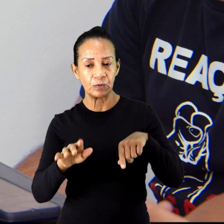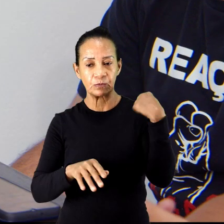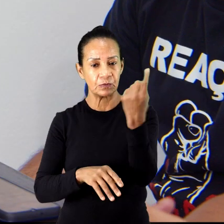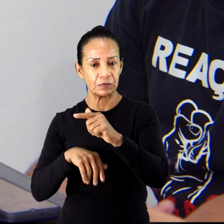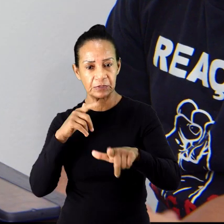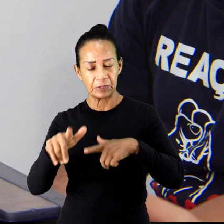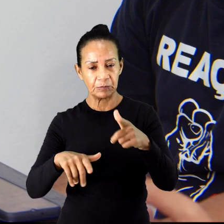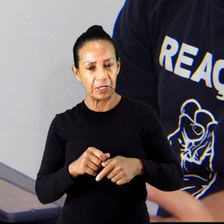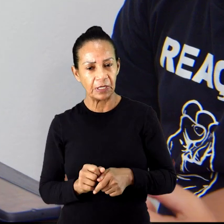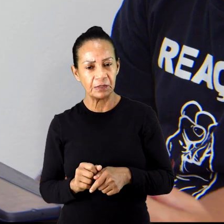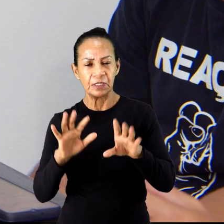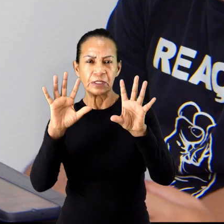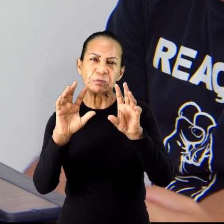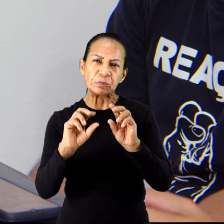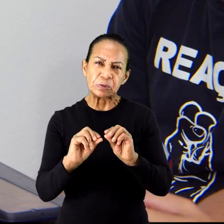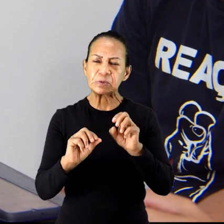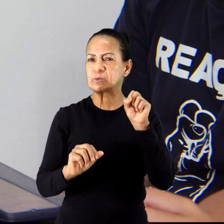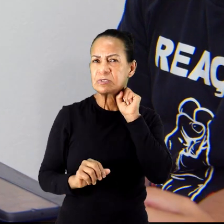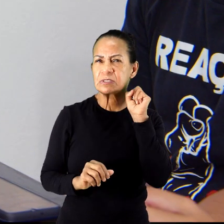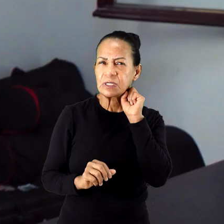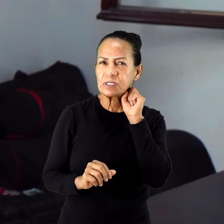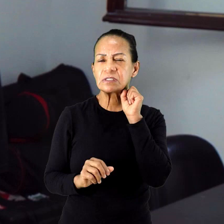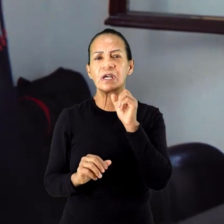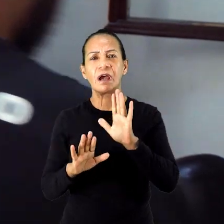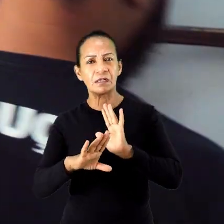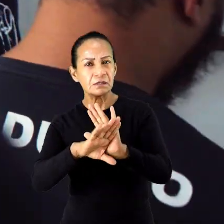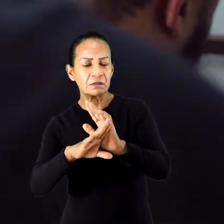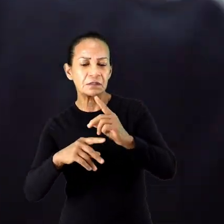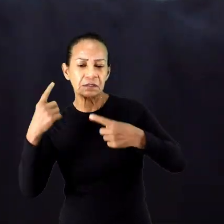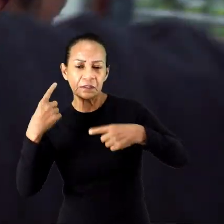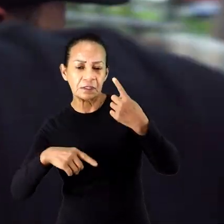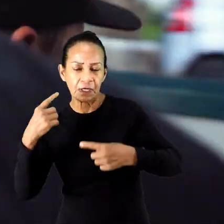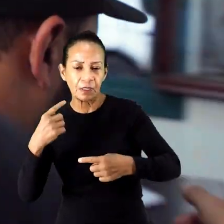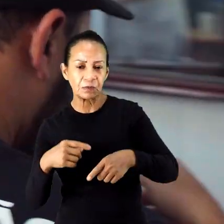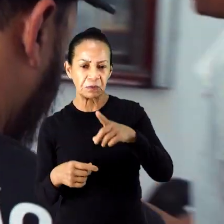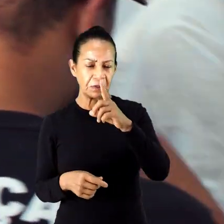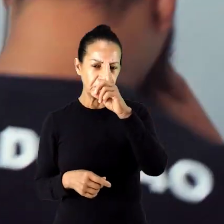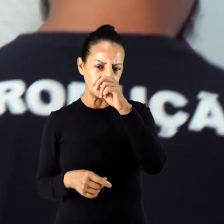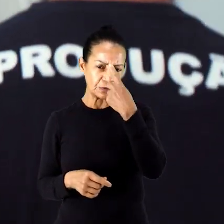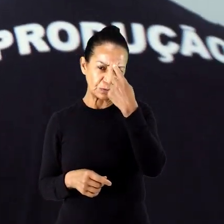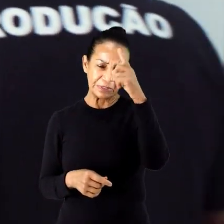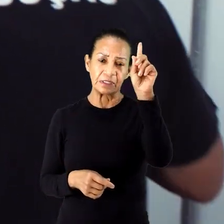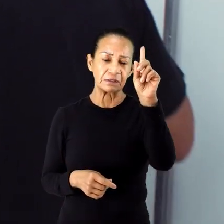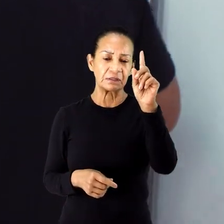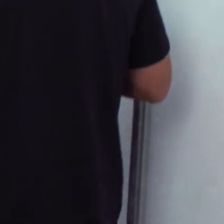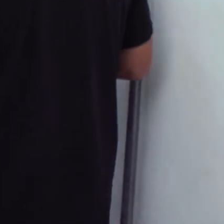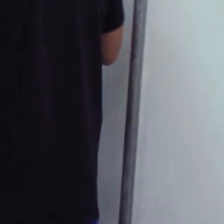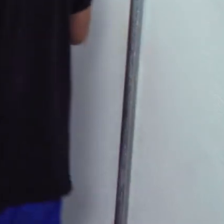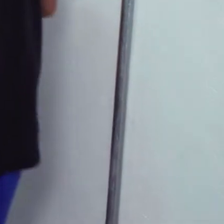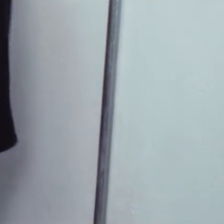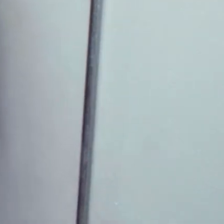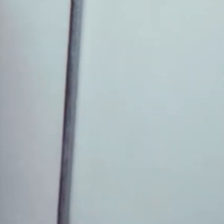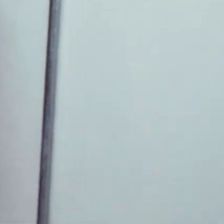facilitam o nosso trabalho. Isso diminui o estresse, favorece o diálogo, sabe? Essa coisa de tomar decisão todo mundo junto. E